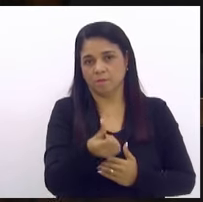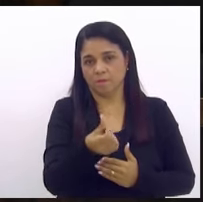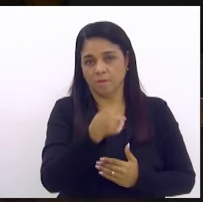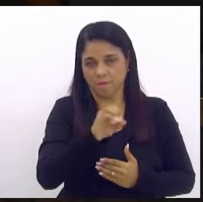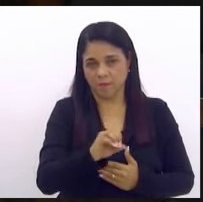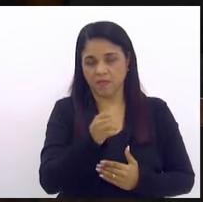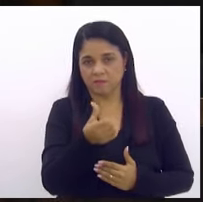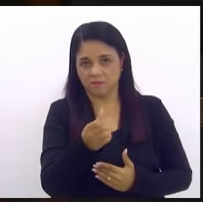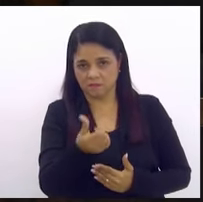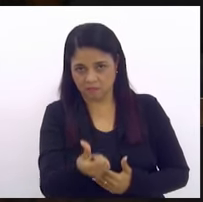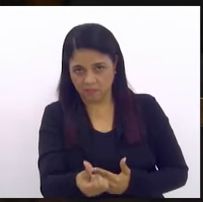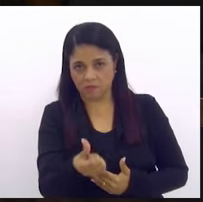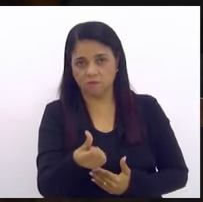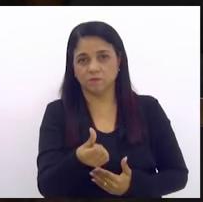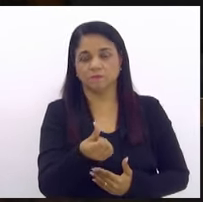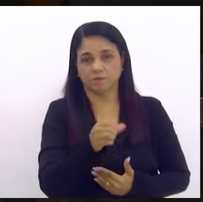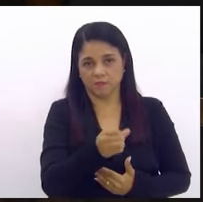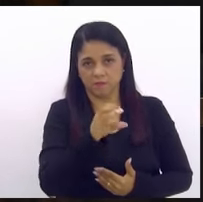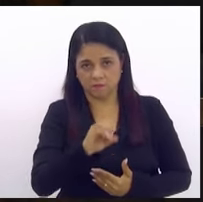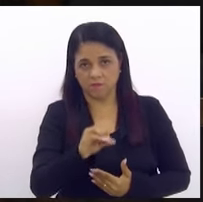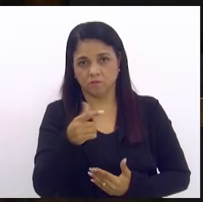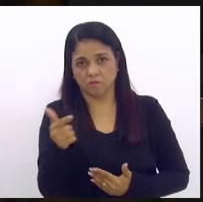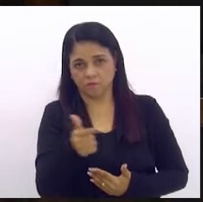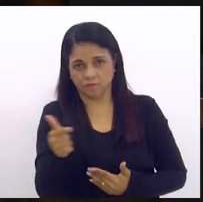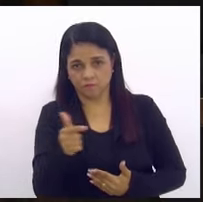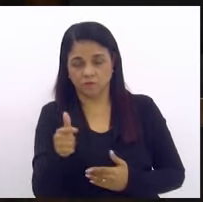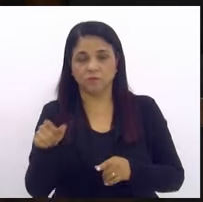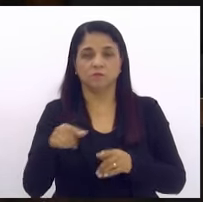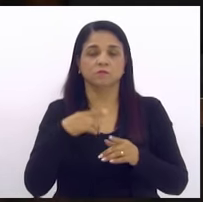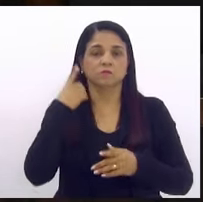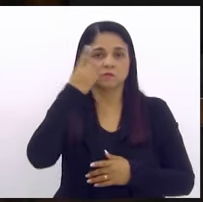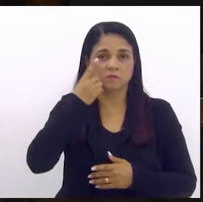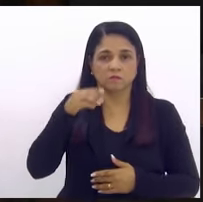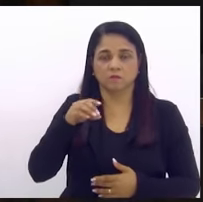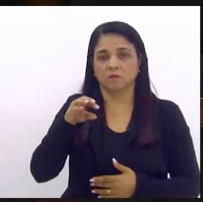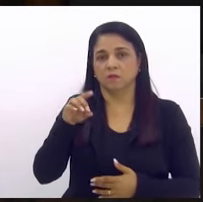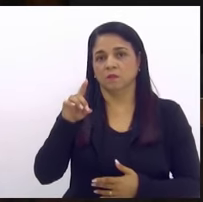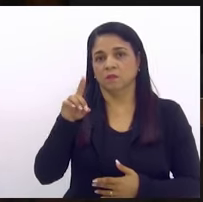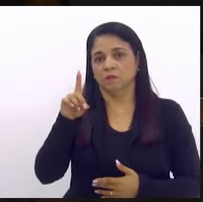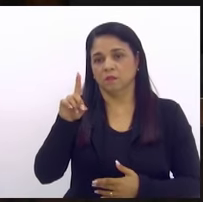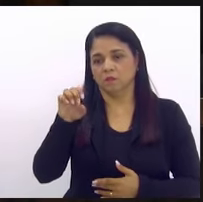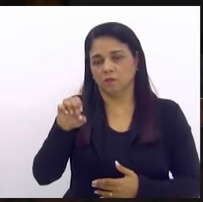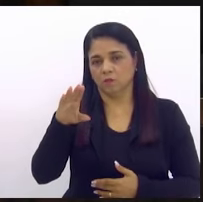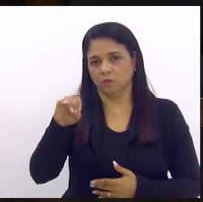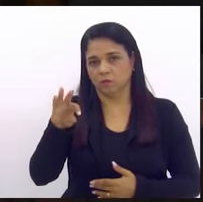6019/2022, de autoria do deputado doutor Deodalto, que autoriza o Poder Executivo a